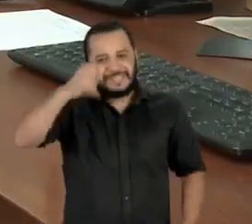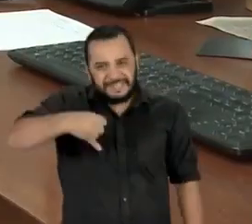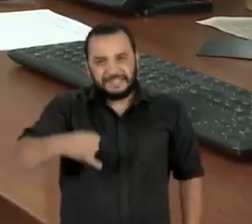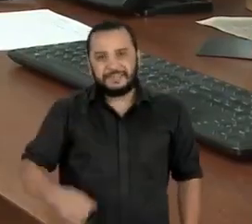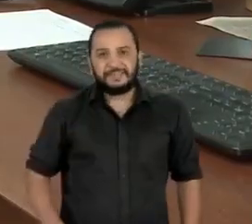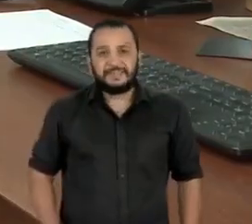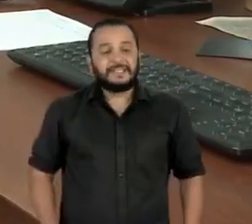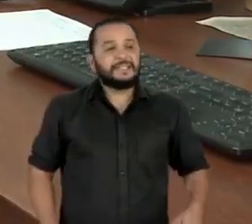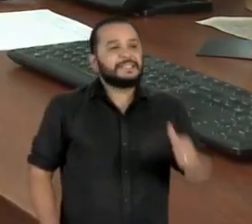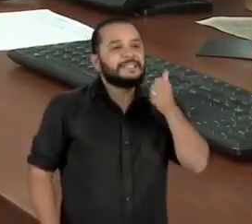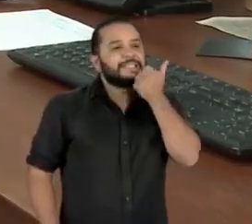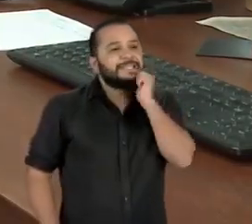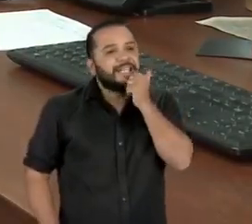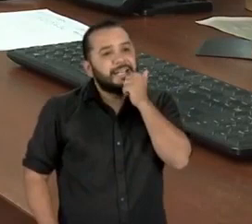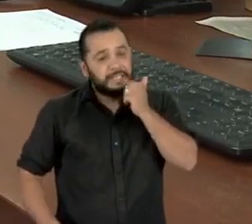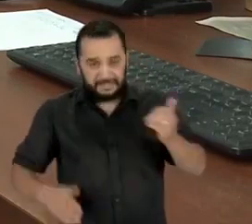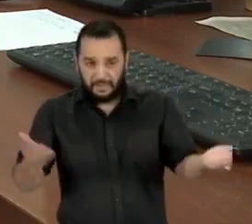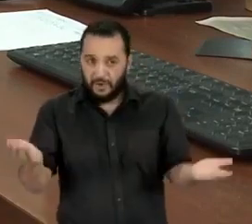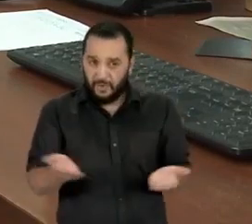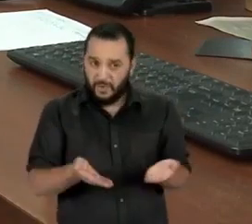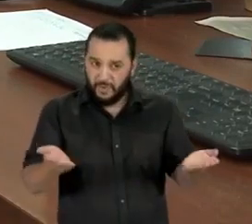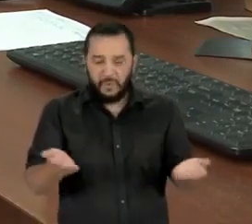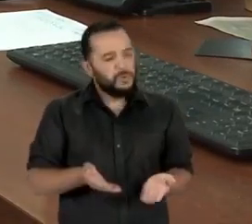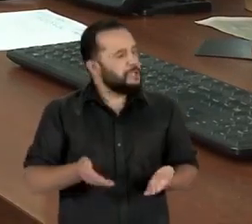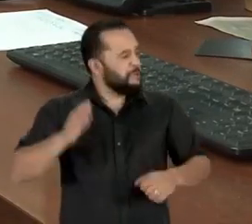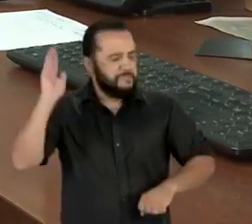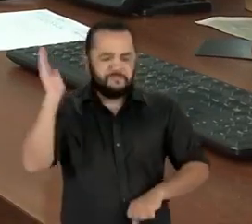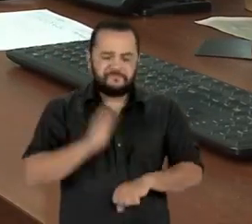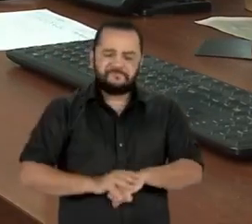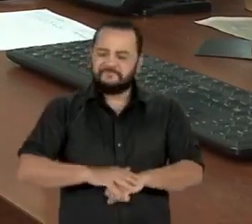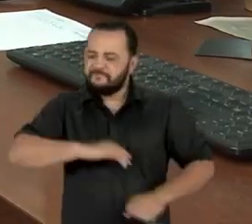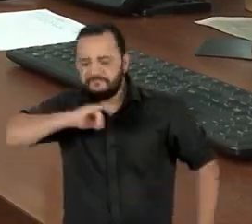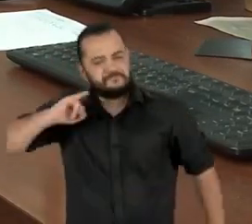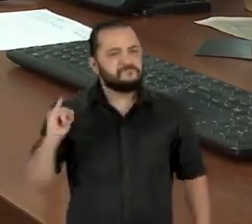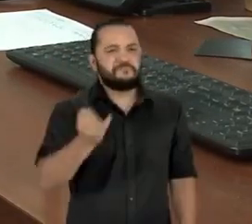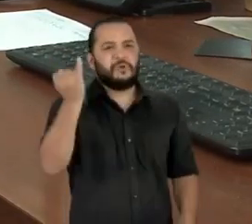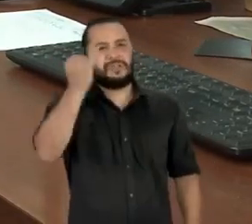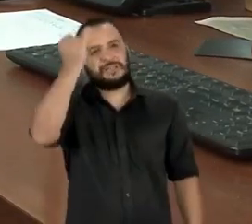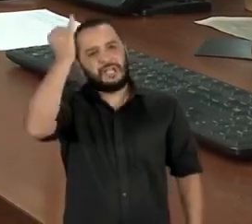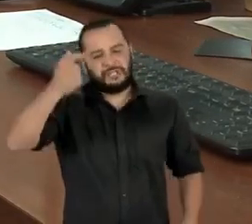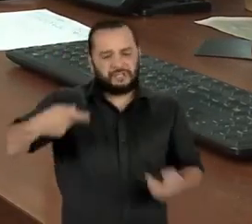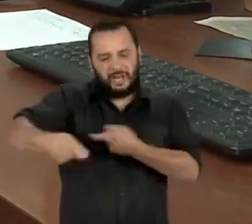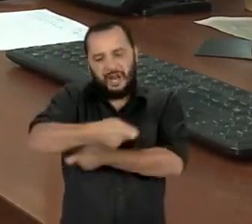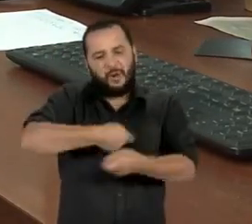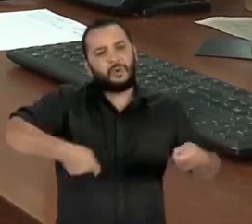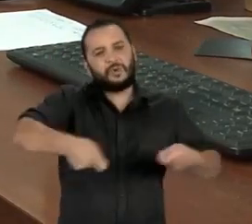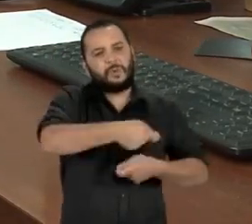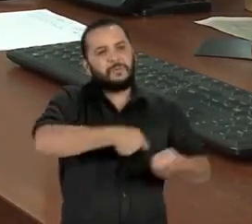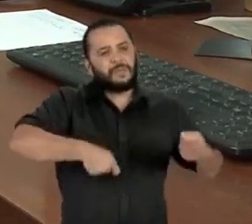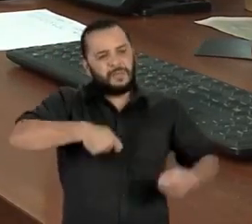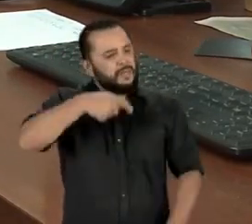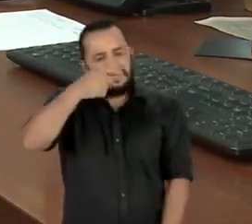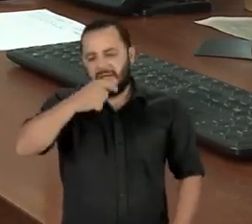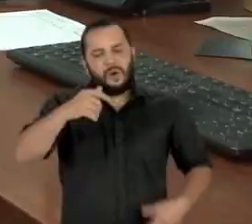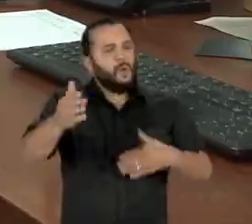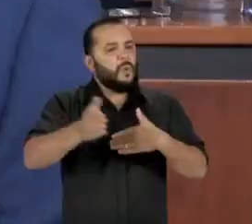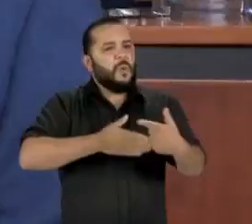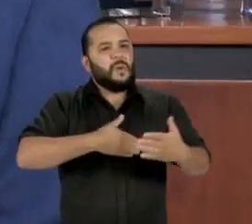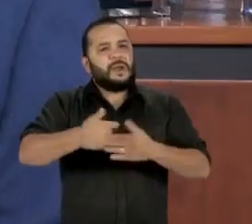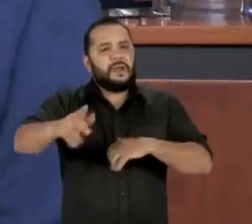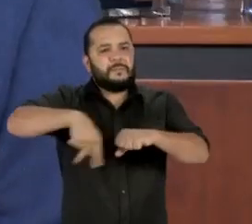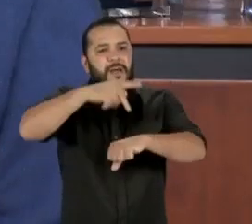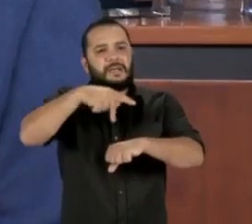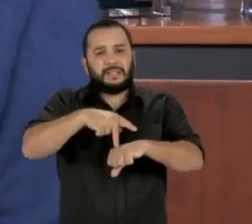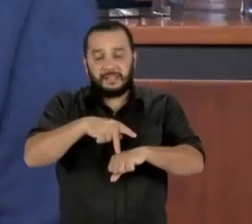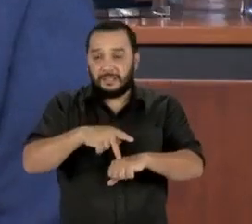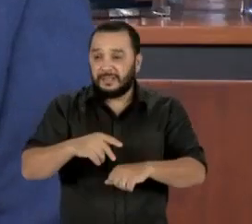é o ingrediente mais importante de qualquer estrutura econômica para qualquer país no mundo. Quem